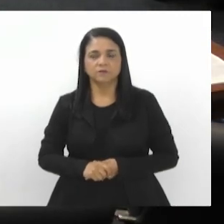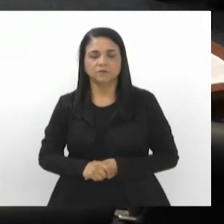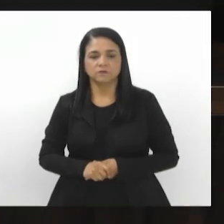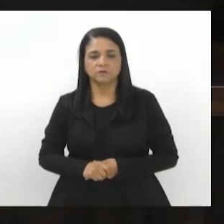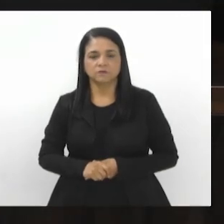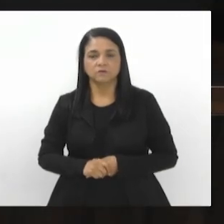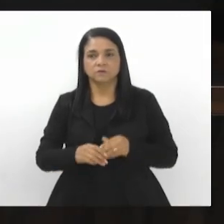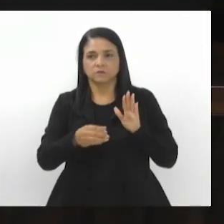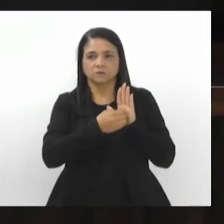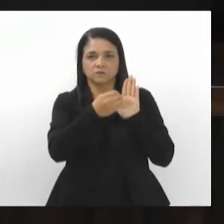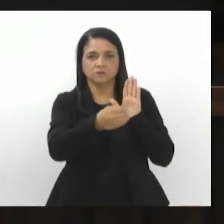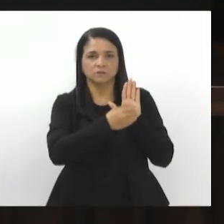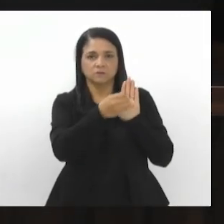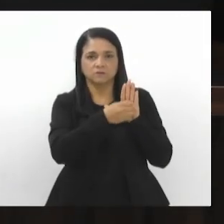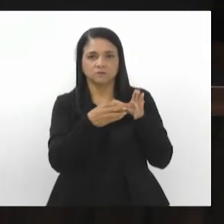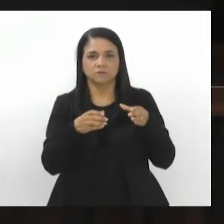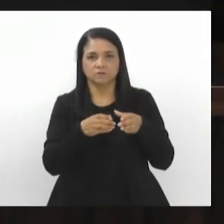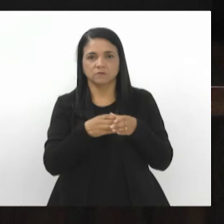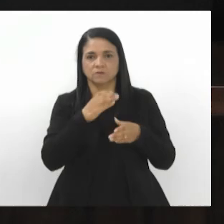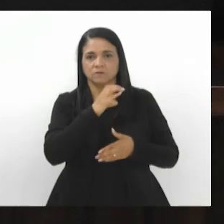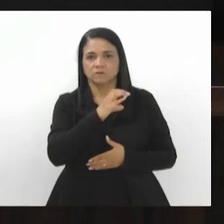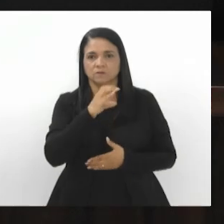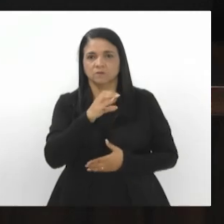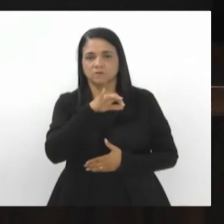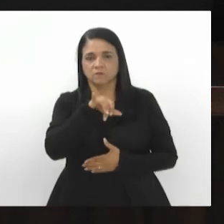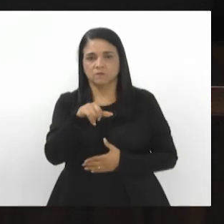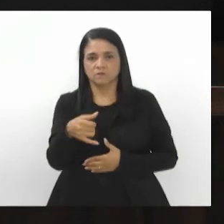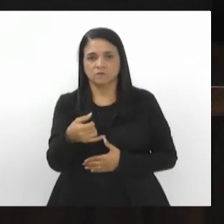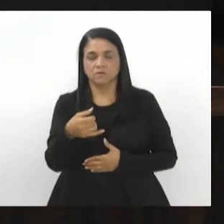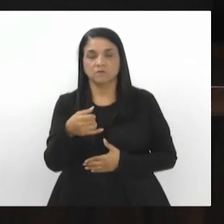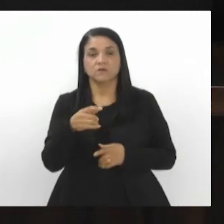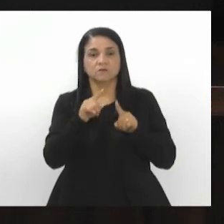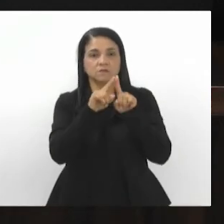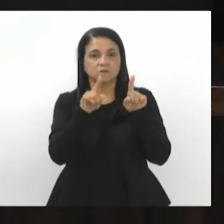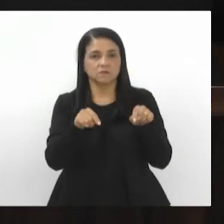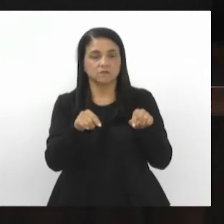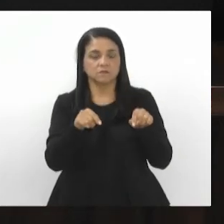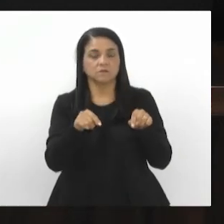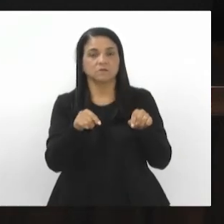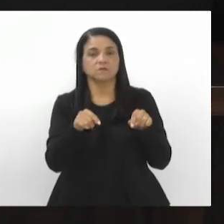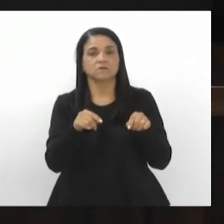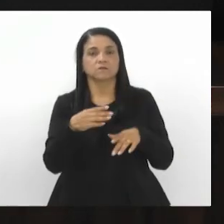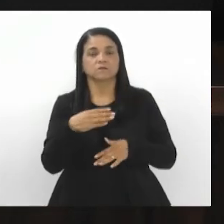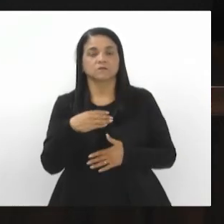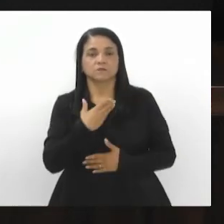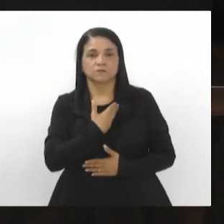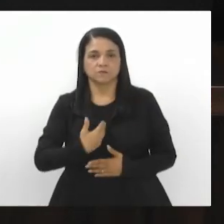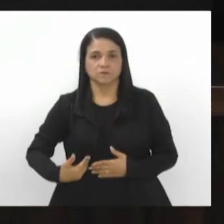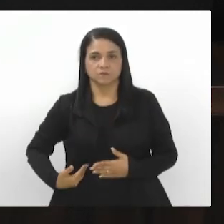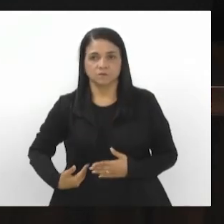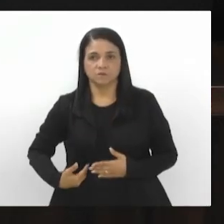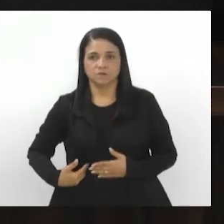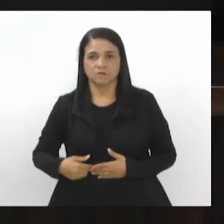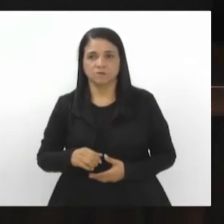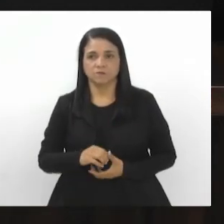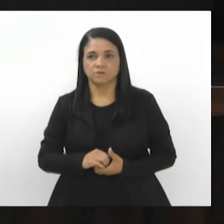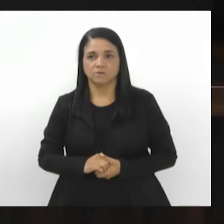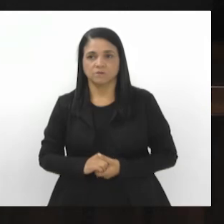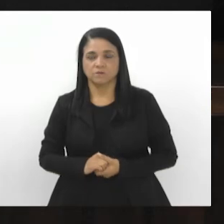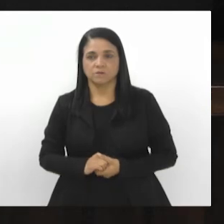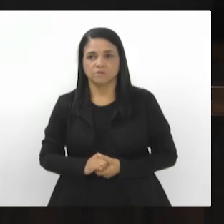Pendendo de pareceres das comissões de Constituição e Justiça e de servidores públicos. O outro é